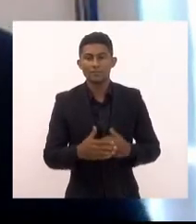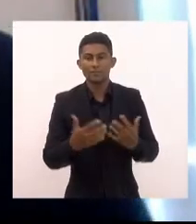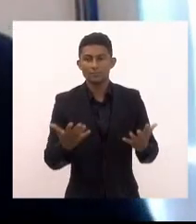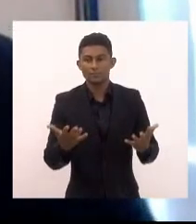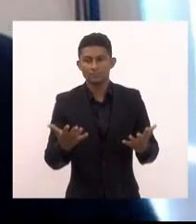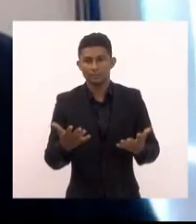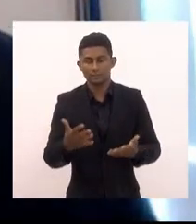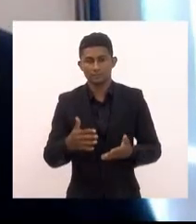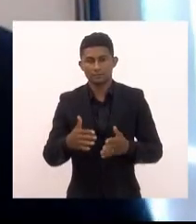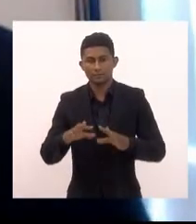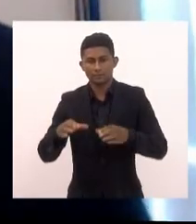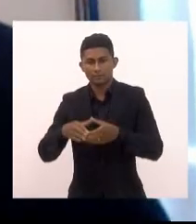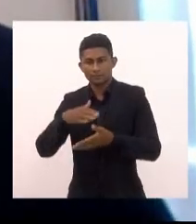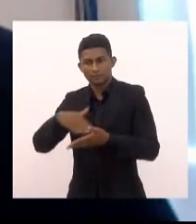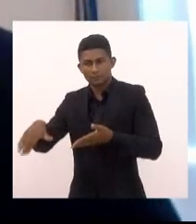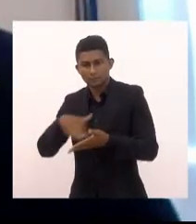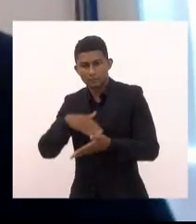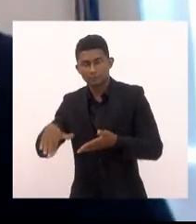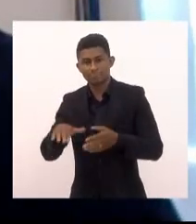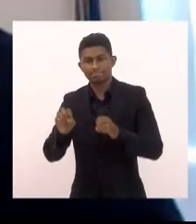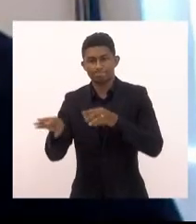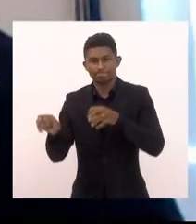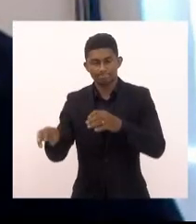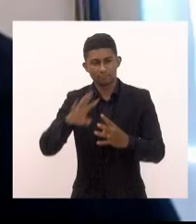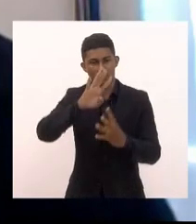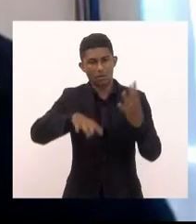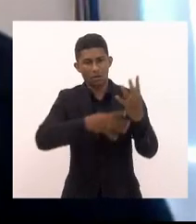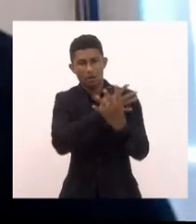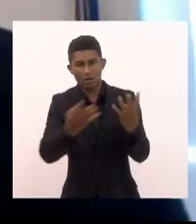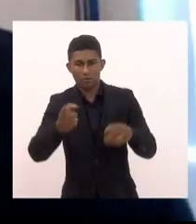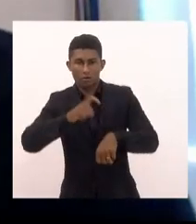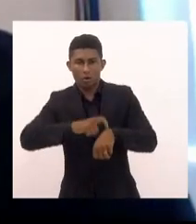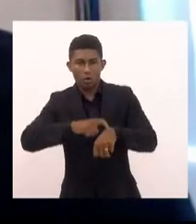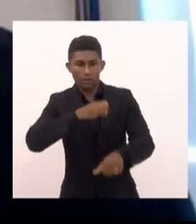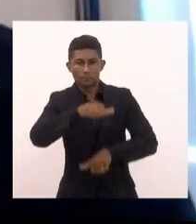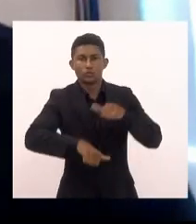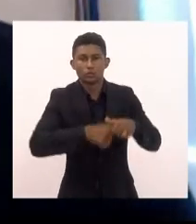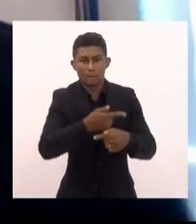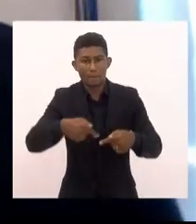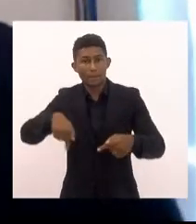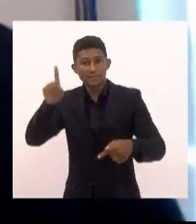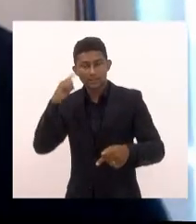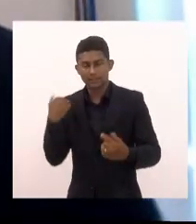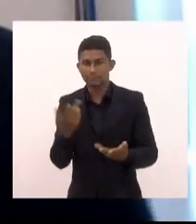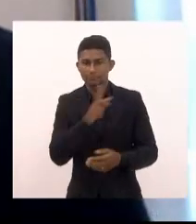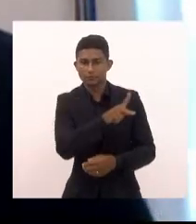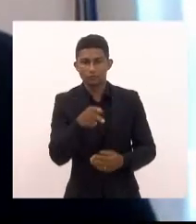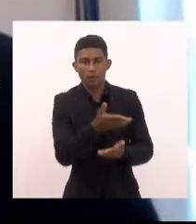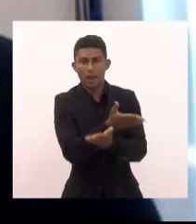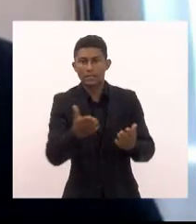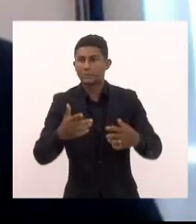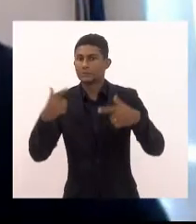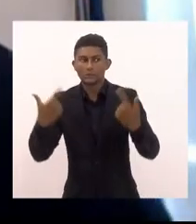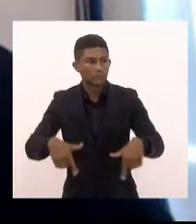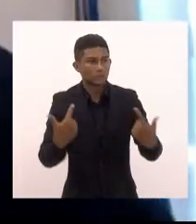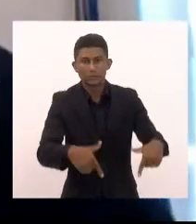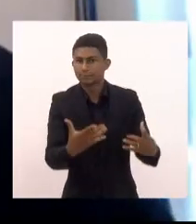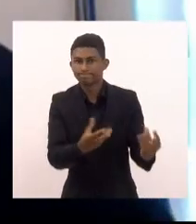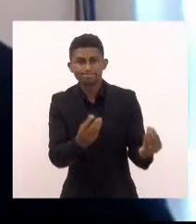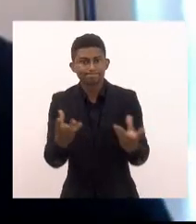na semana passada, o que deixou os diretores ainda mais sobrecarregados. E o que a gente assiste, então, é uma situação muito